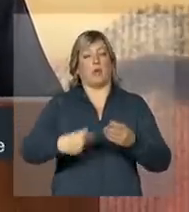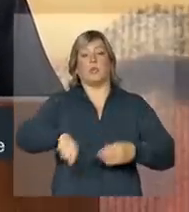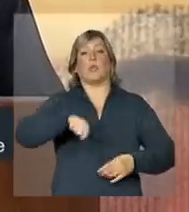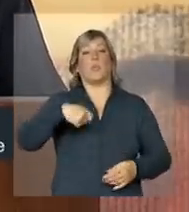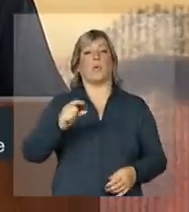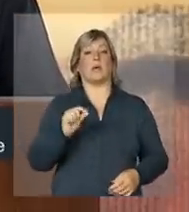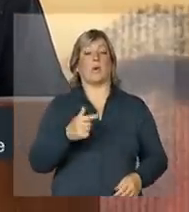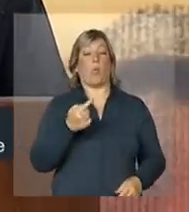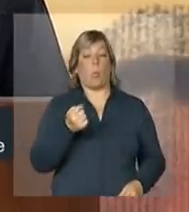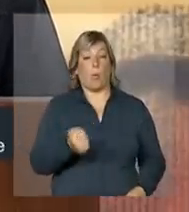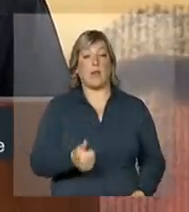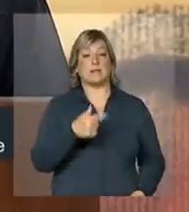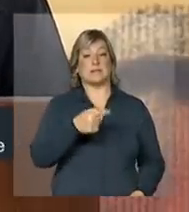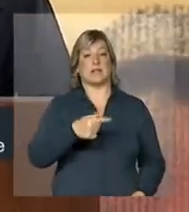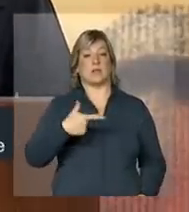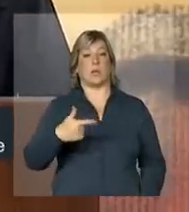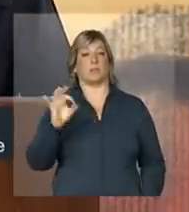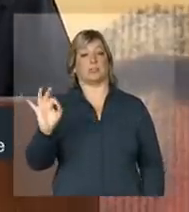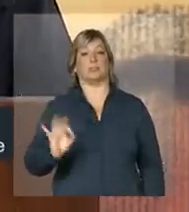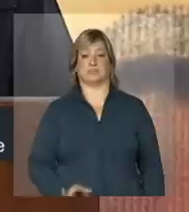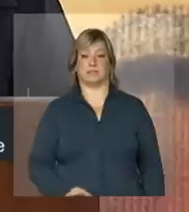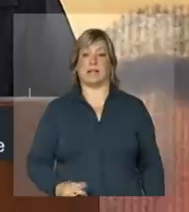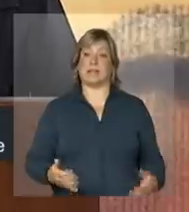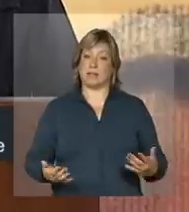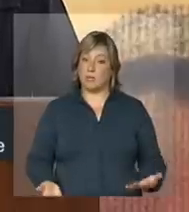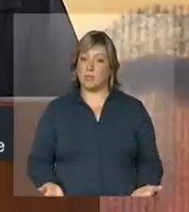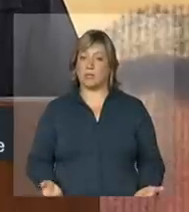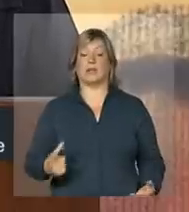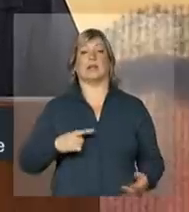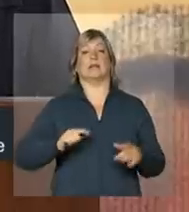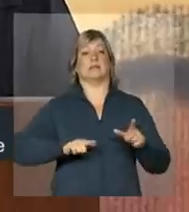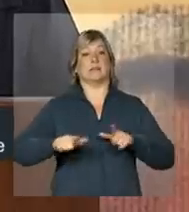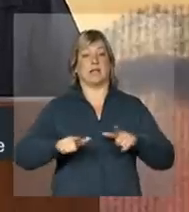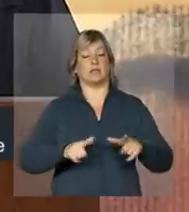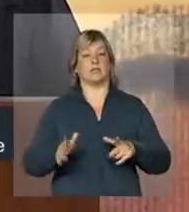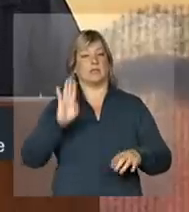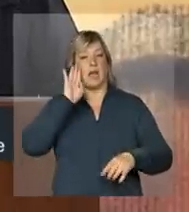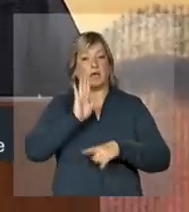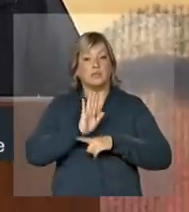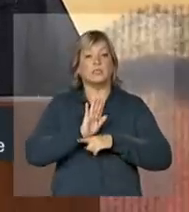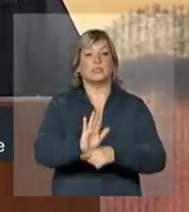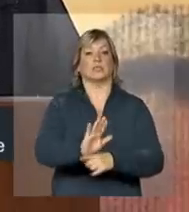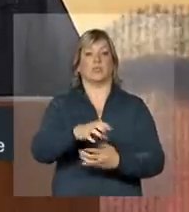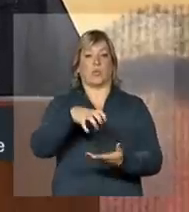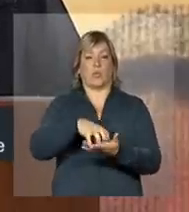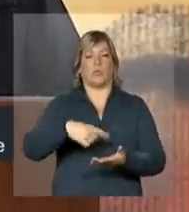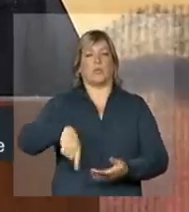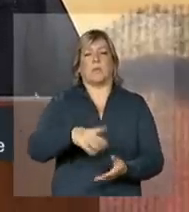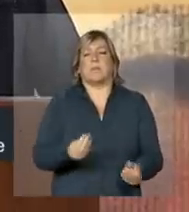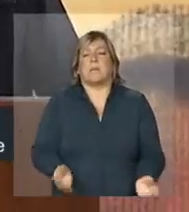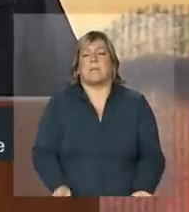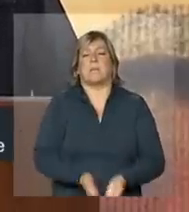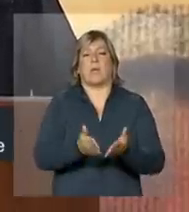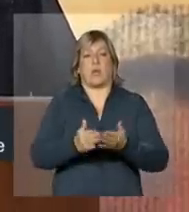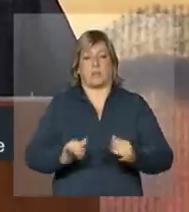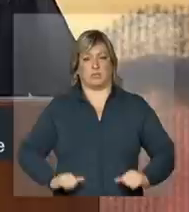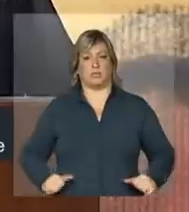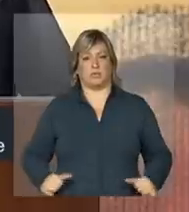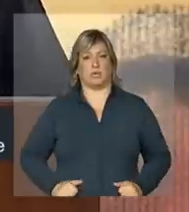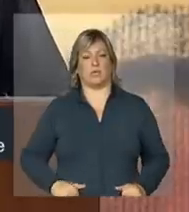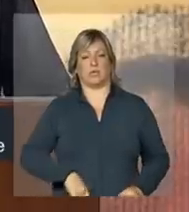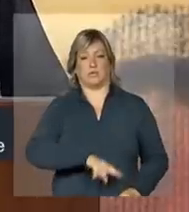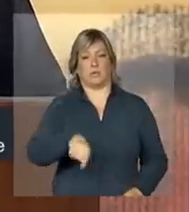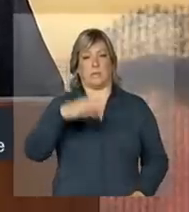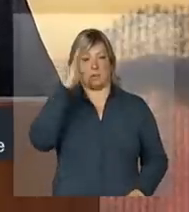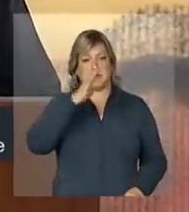quase 72 por. portanto as ações voltadas à população extremamente pobre a população